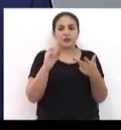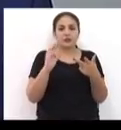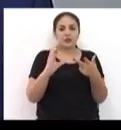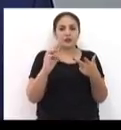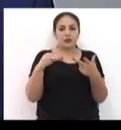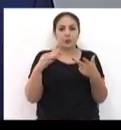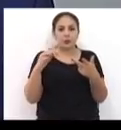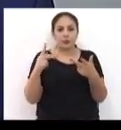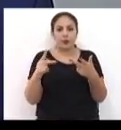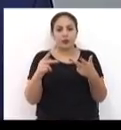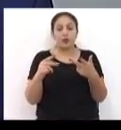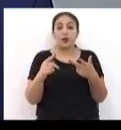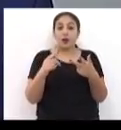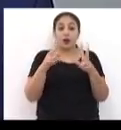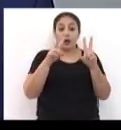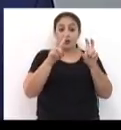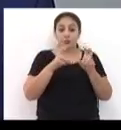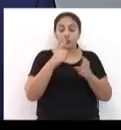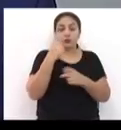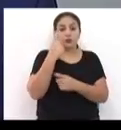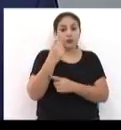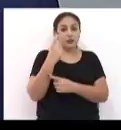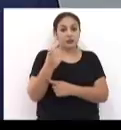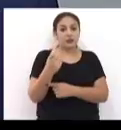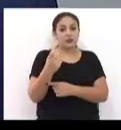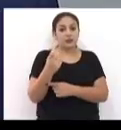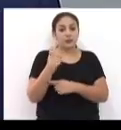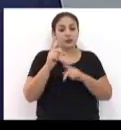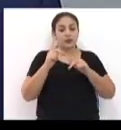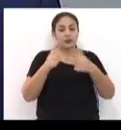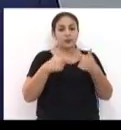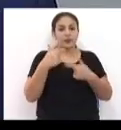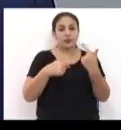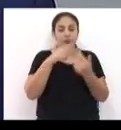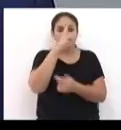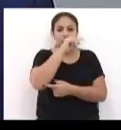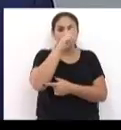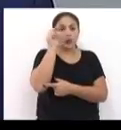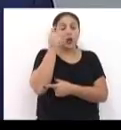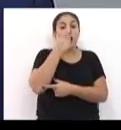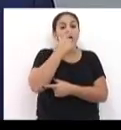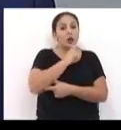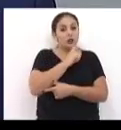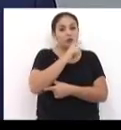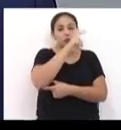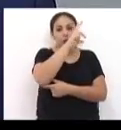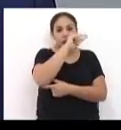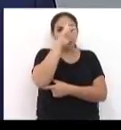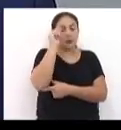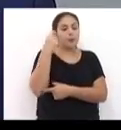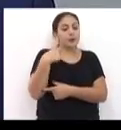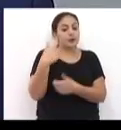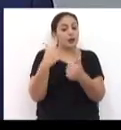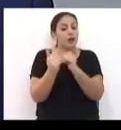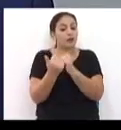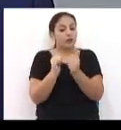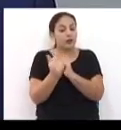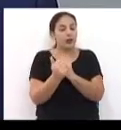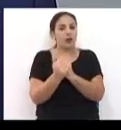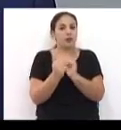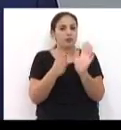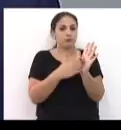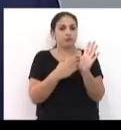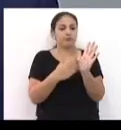interessa aos servidores municipais. Acho que o Executivo deverá avaliar a proposta de forma bastante